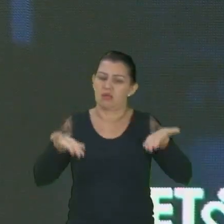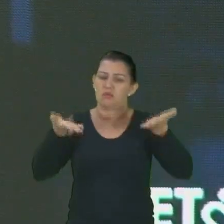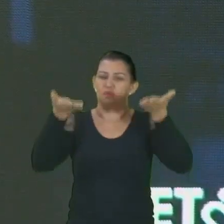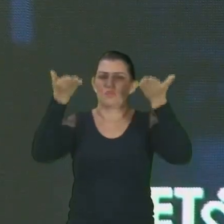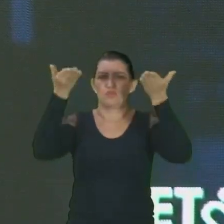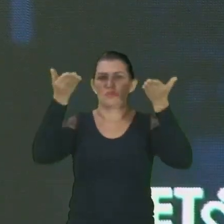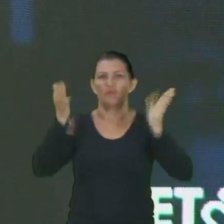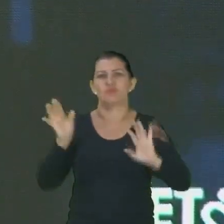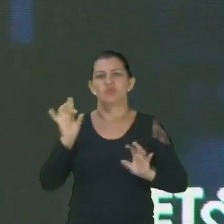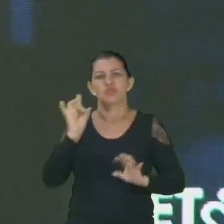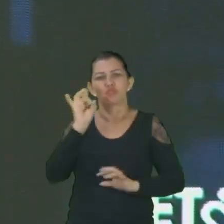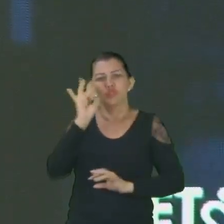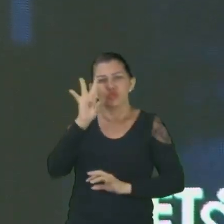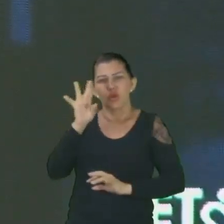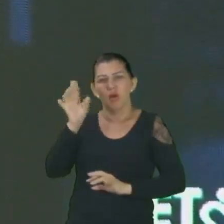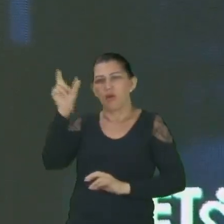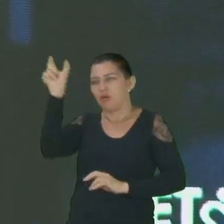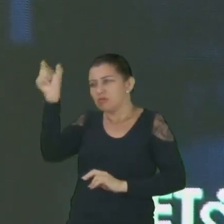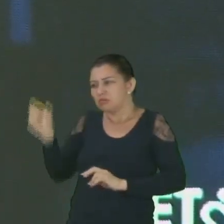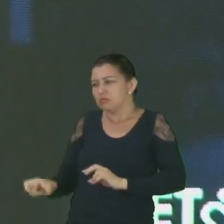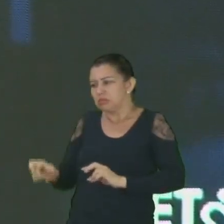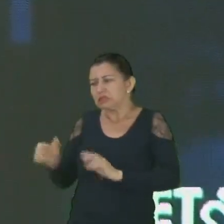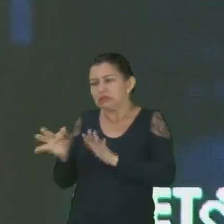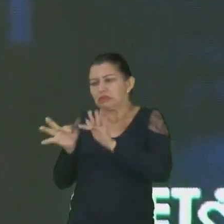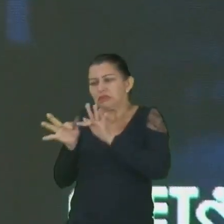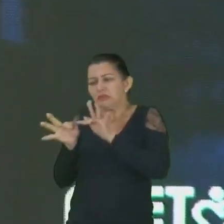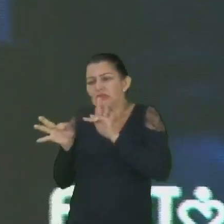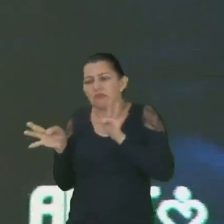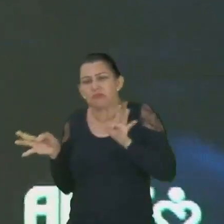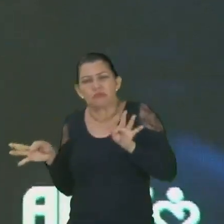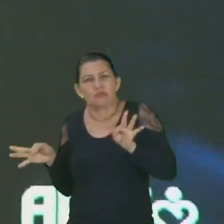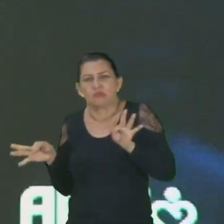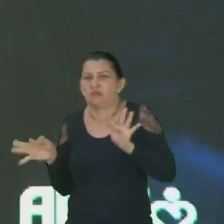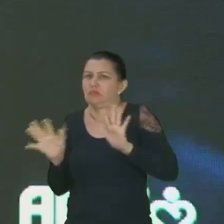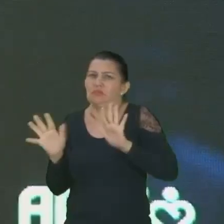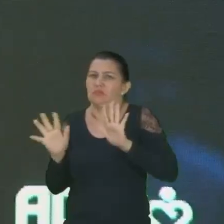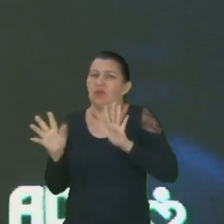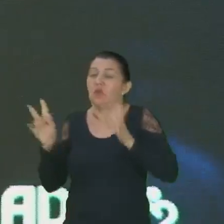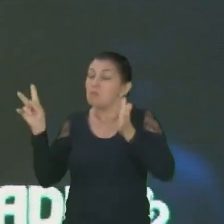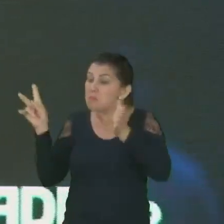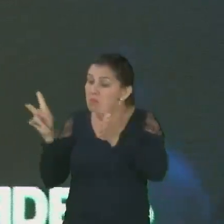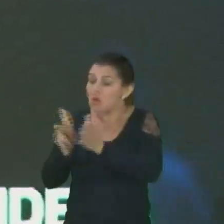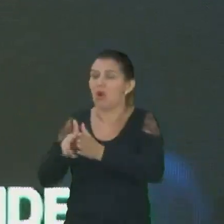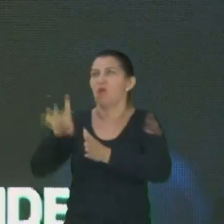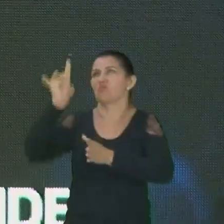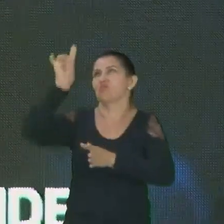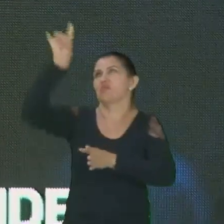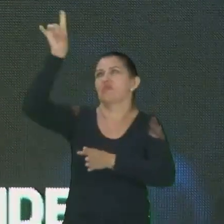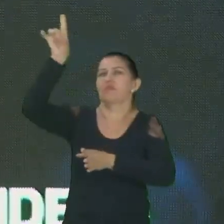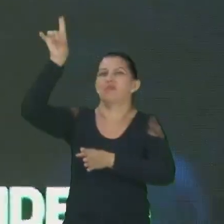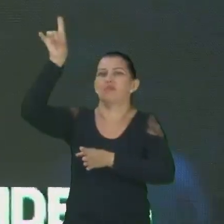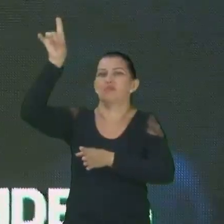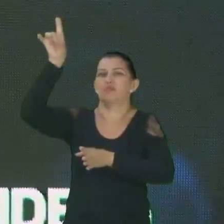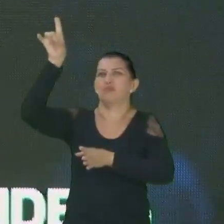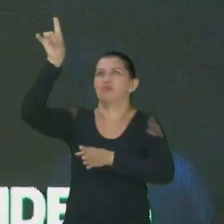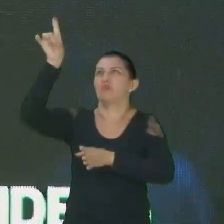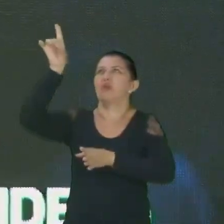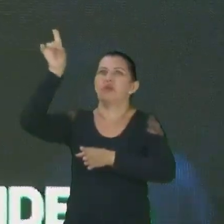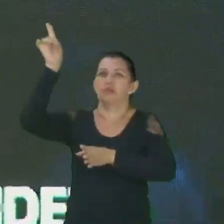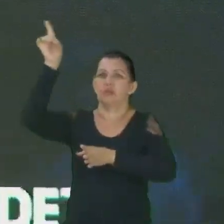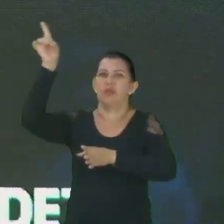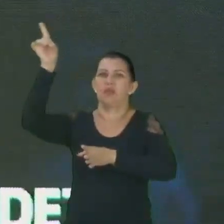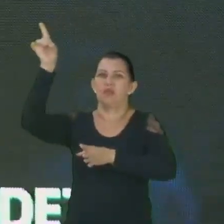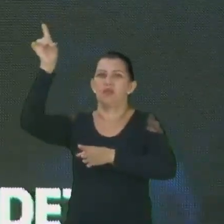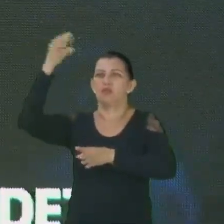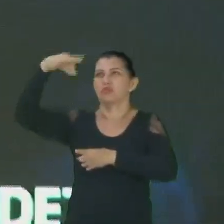Ele não era apenas um homem, ele era Deus entre os homens. Ele não veio apenas como